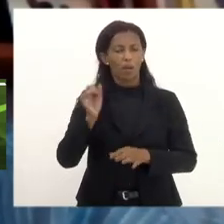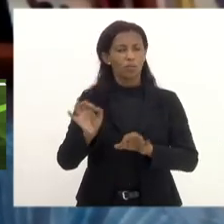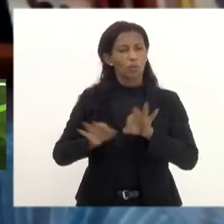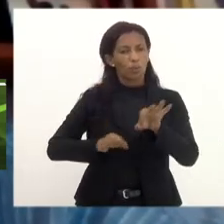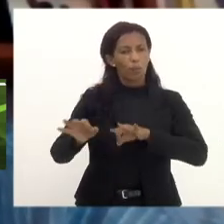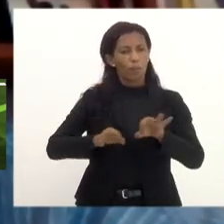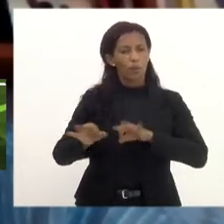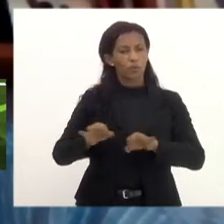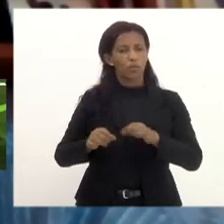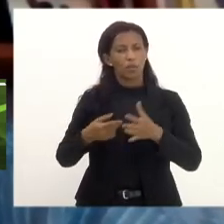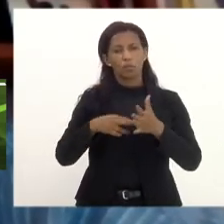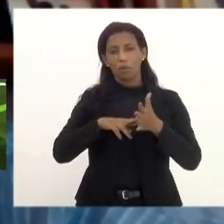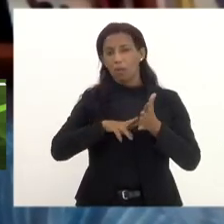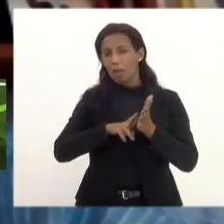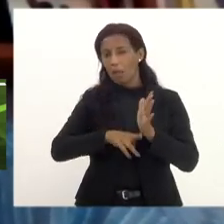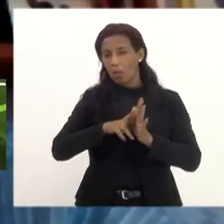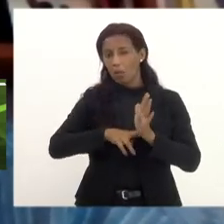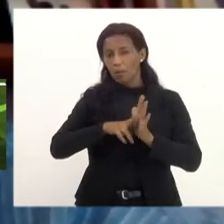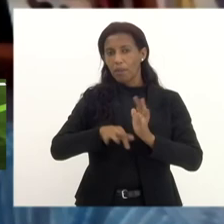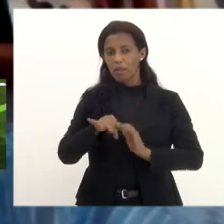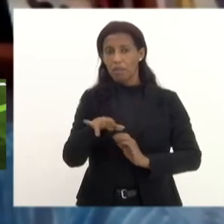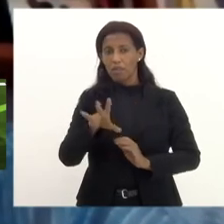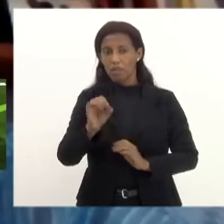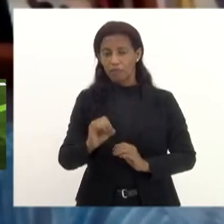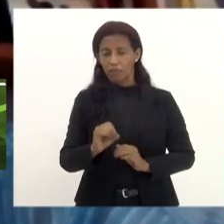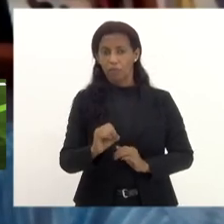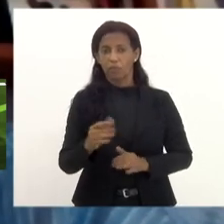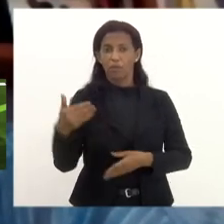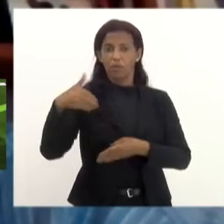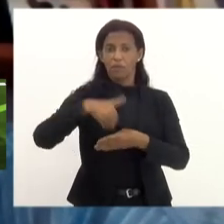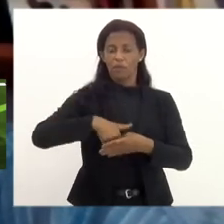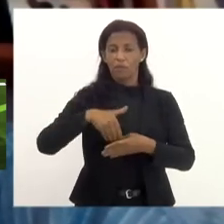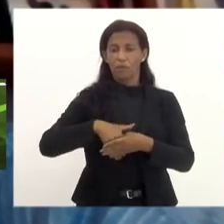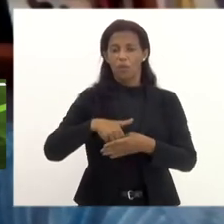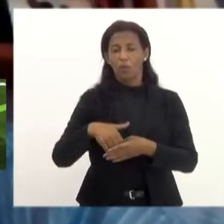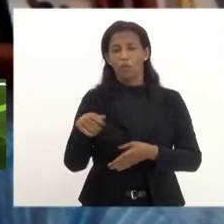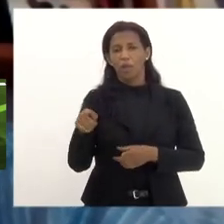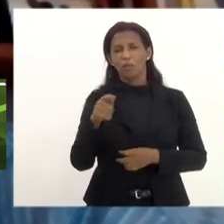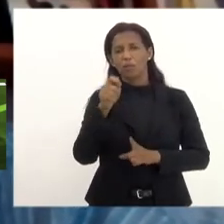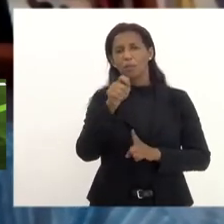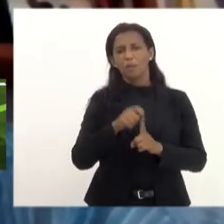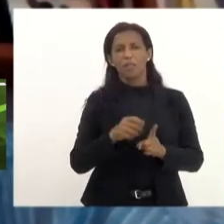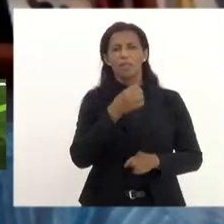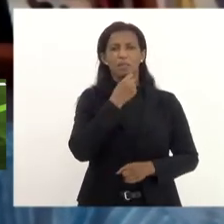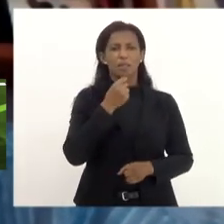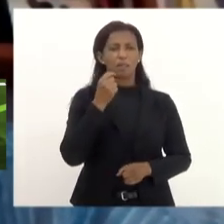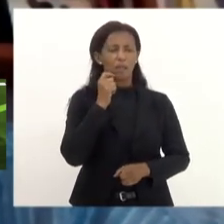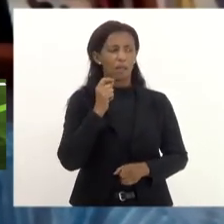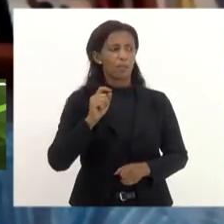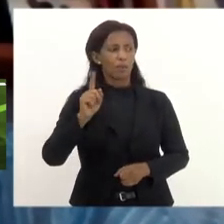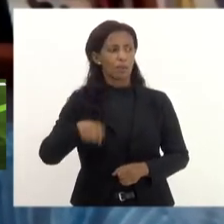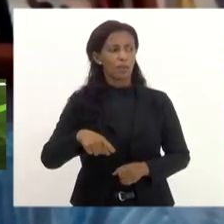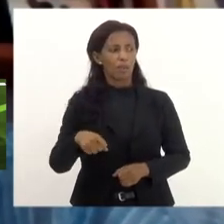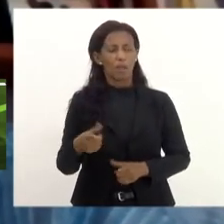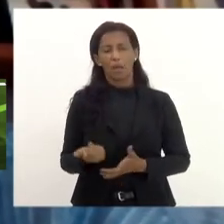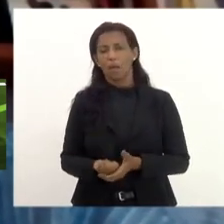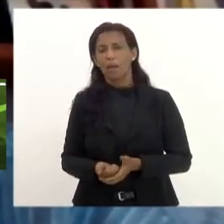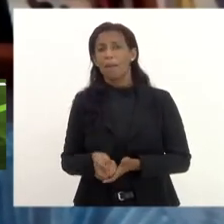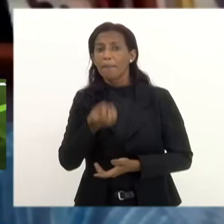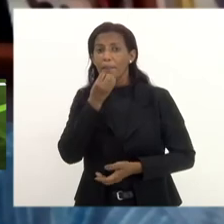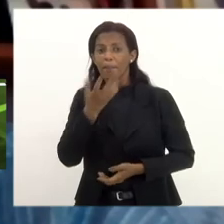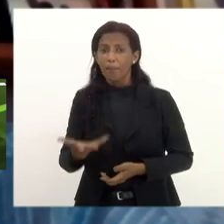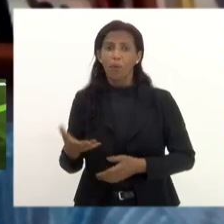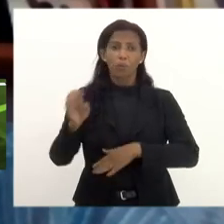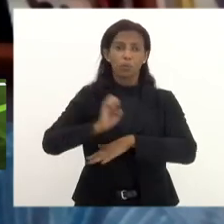que regulamenta esse fundo soberano pode ser votado ainda no mês de setembro, né? E é uma perspectiva aí boa para